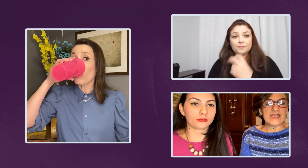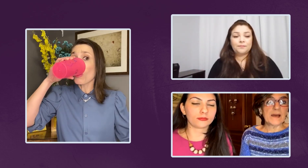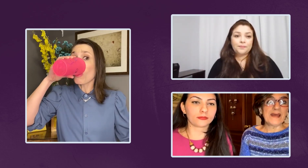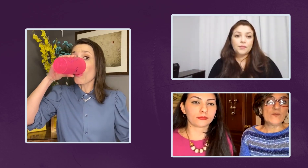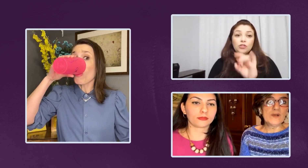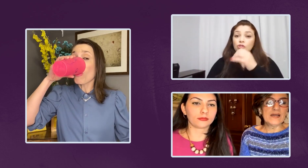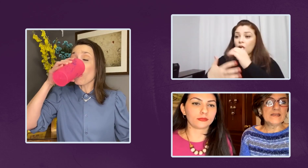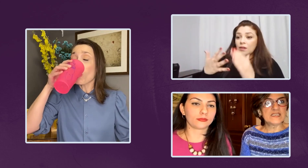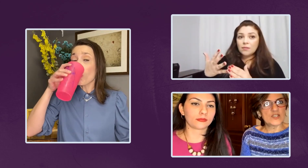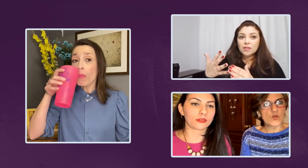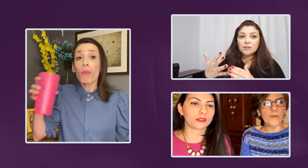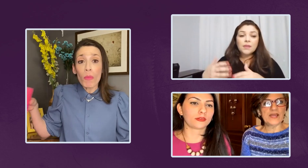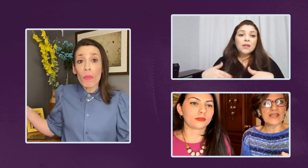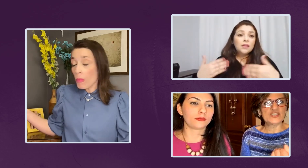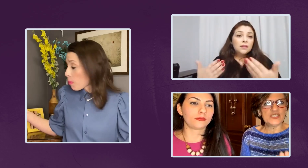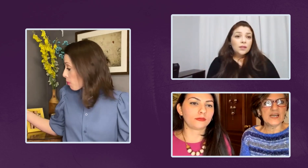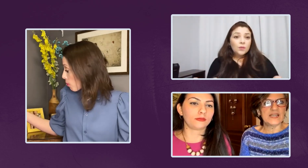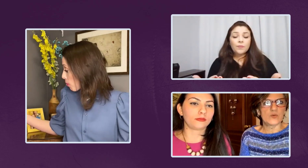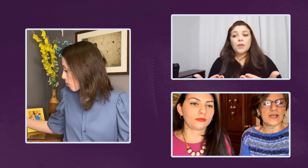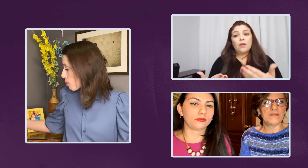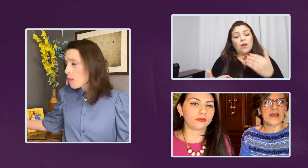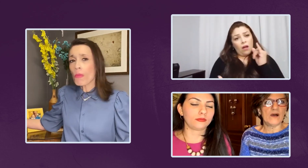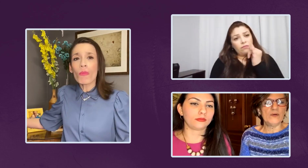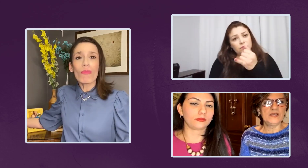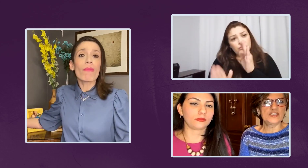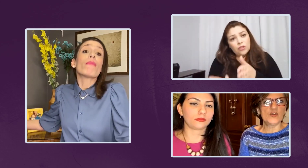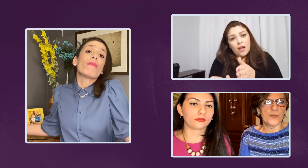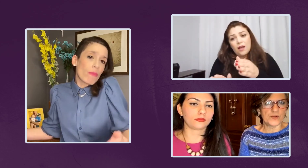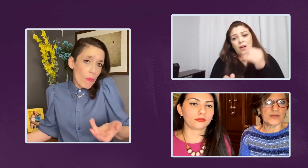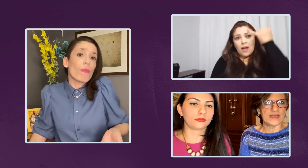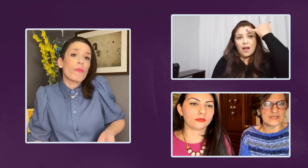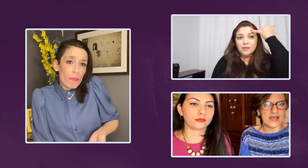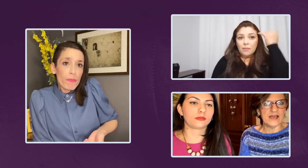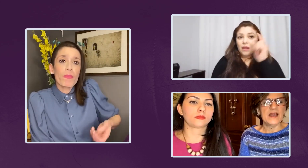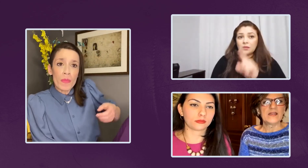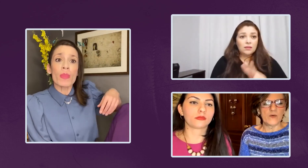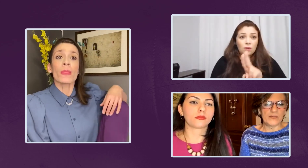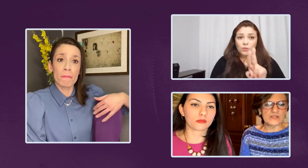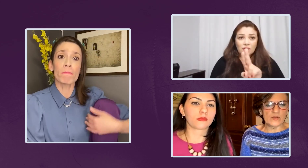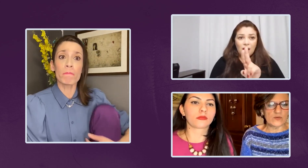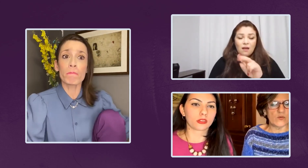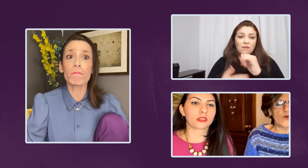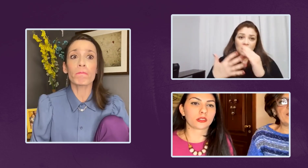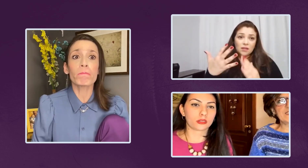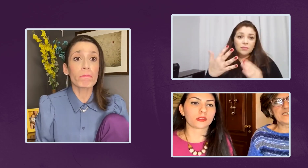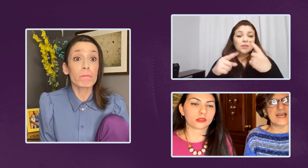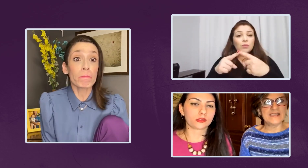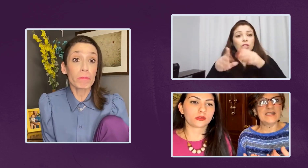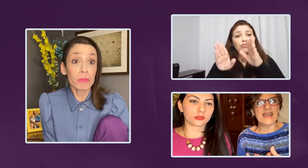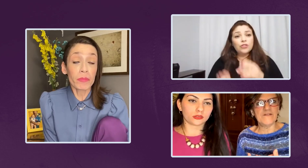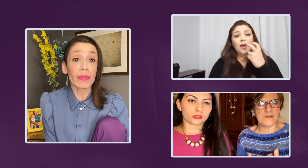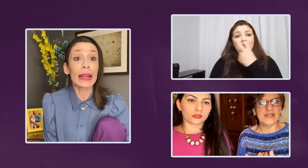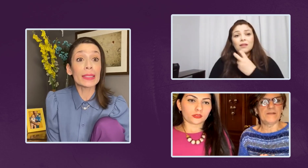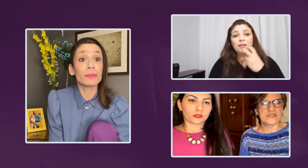E a Isabela nunca necessitou, porque ela tinha a leitura labial e tinha o português, né? Então, por isso não houve